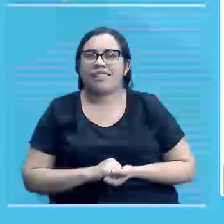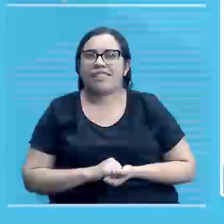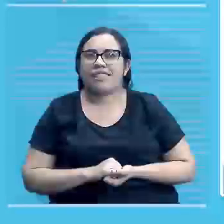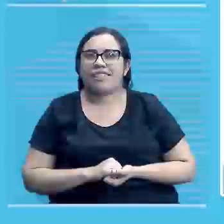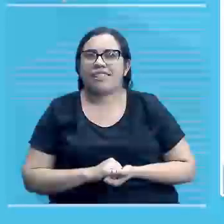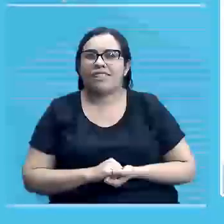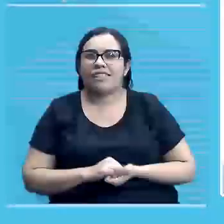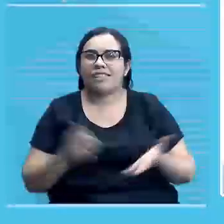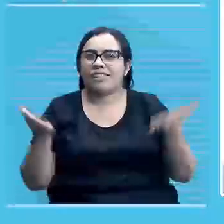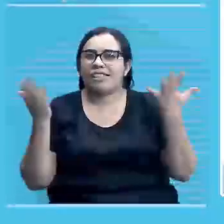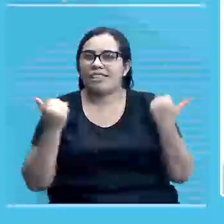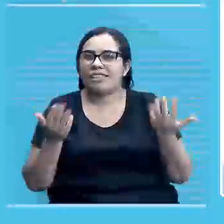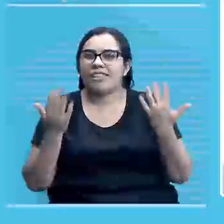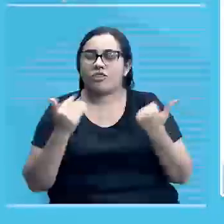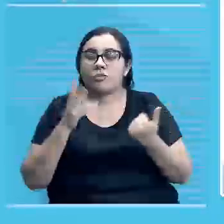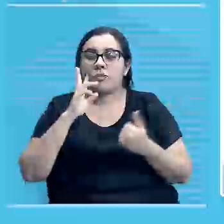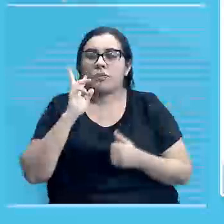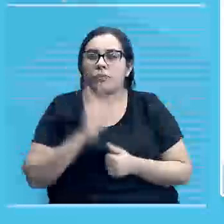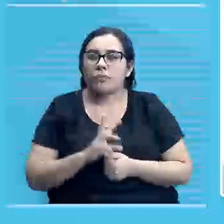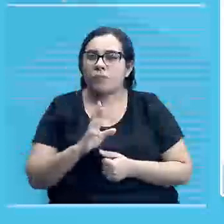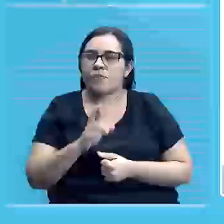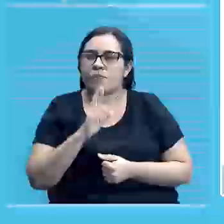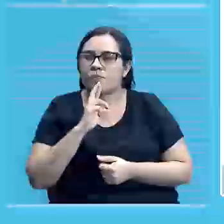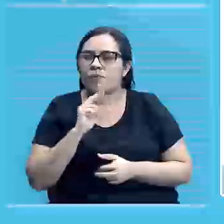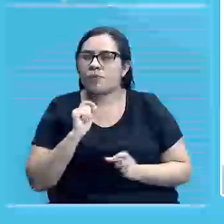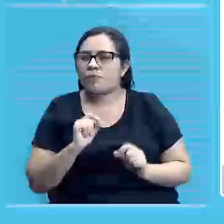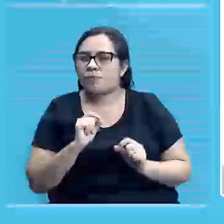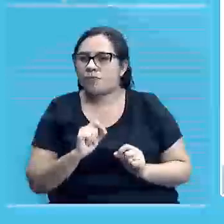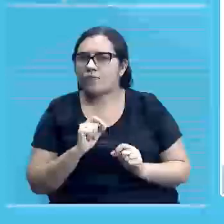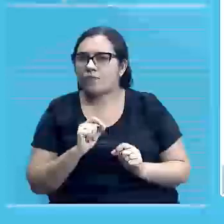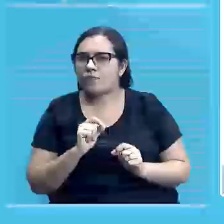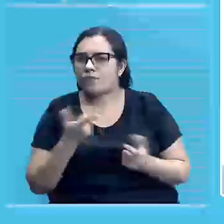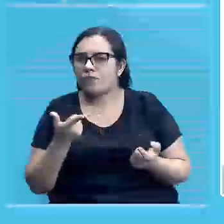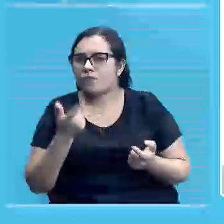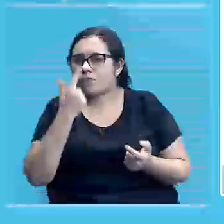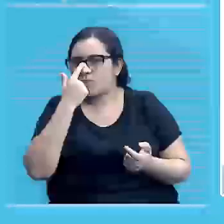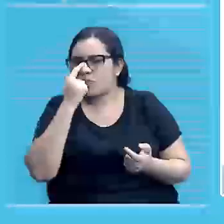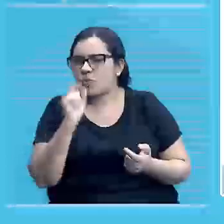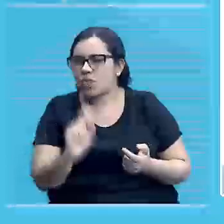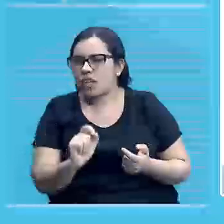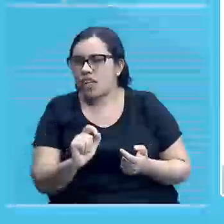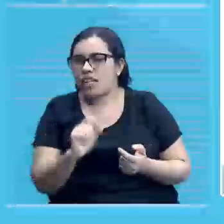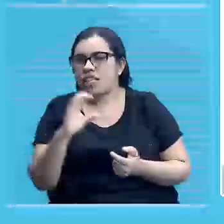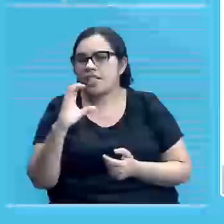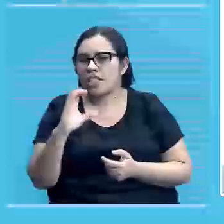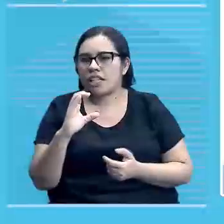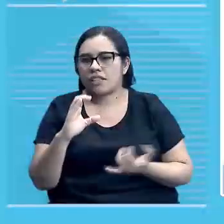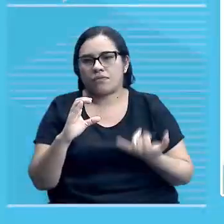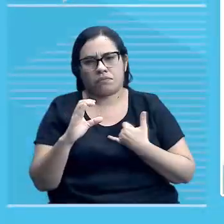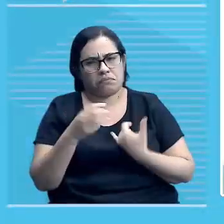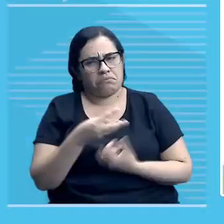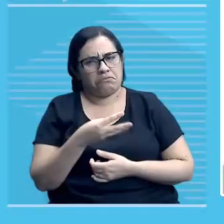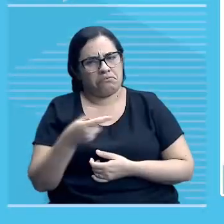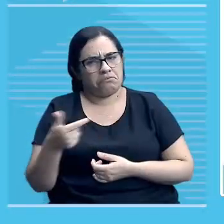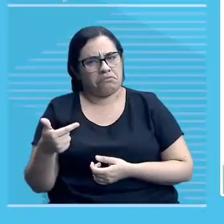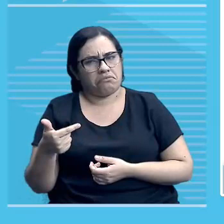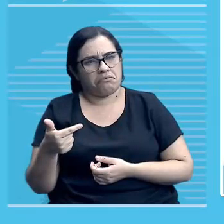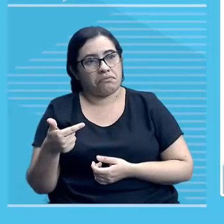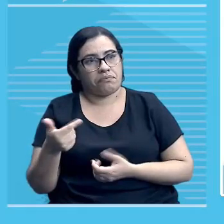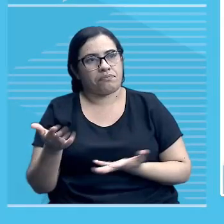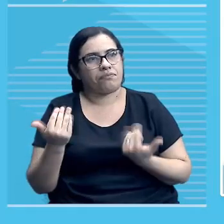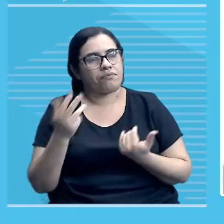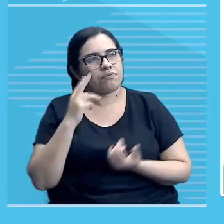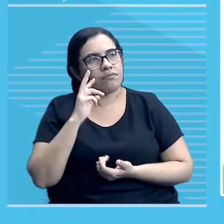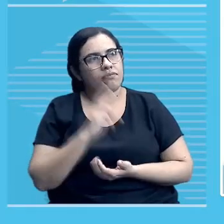Bora lá, né? Deixa eu ver aqui, o Gabriel já disse ali que o C tá dizendo que é 32. Bora